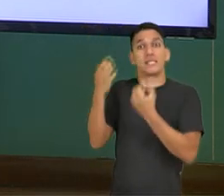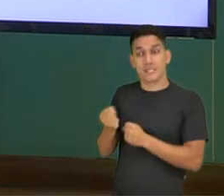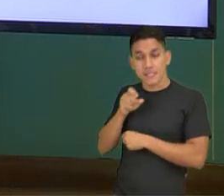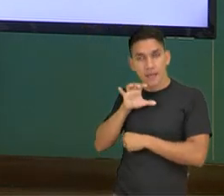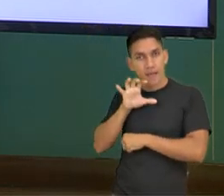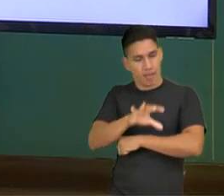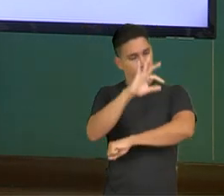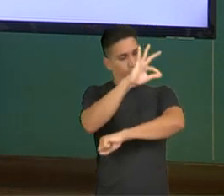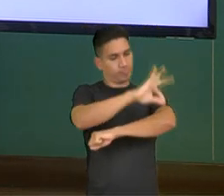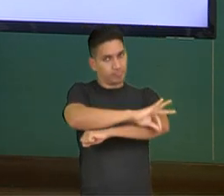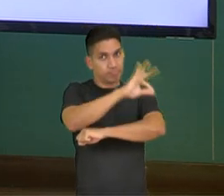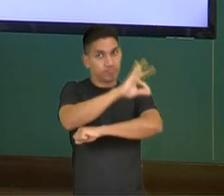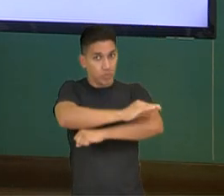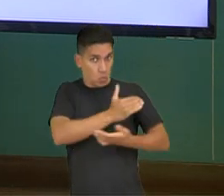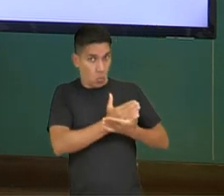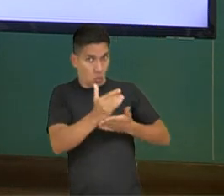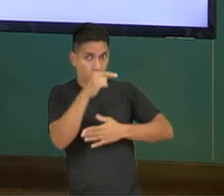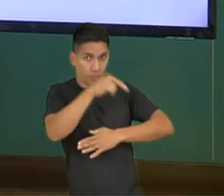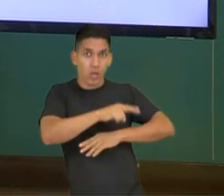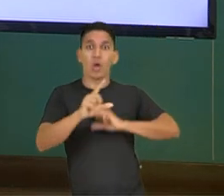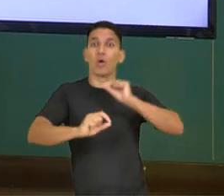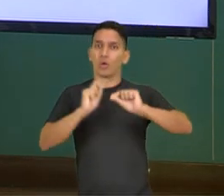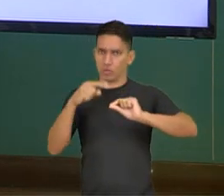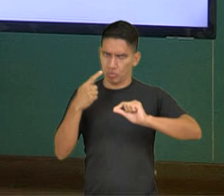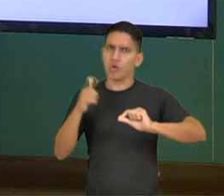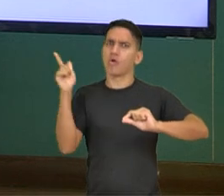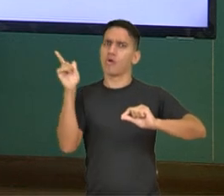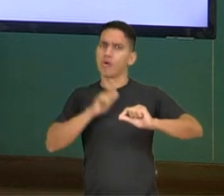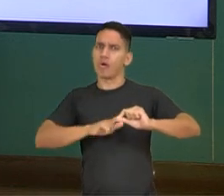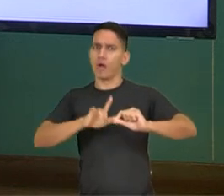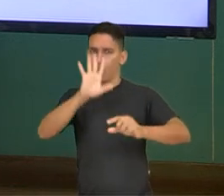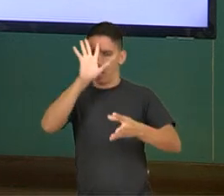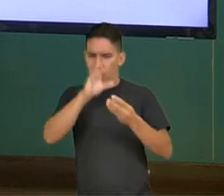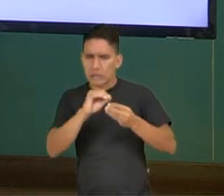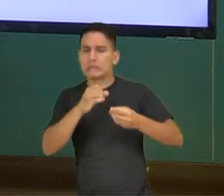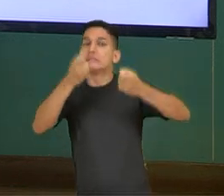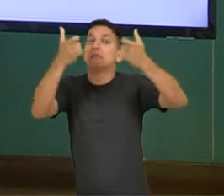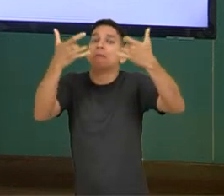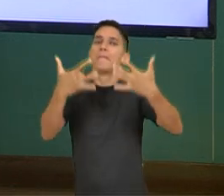a origem do petróleo que nós temos, que explica